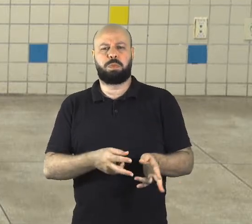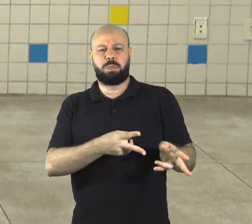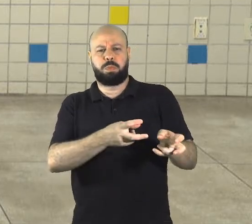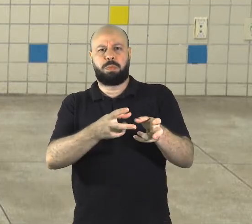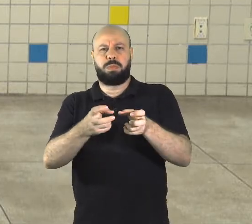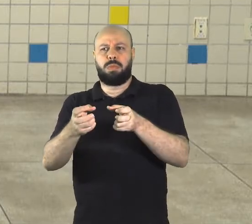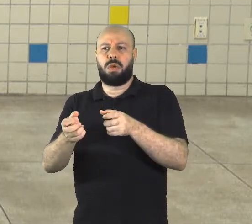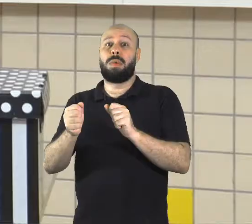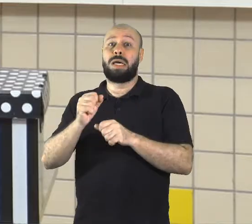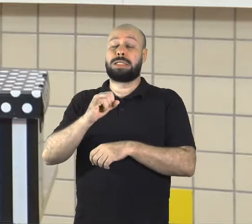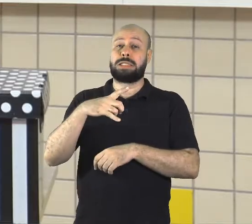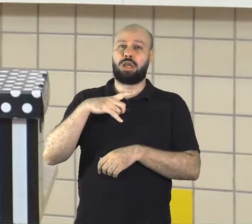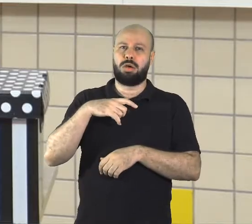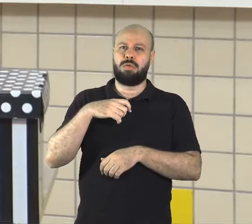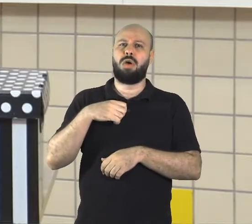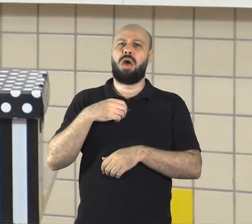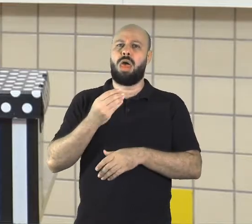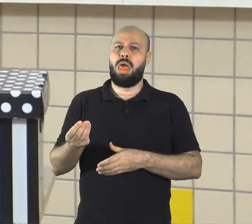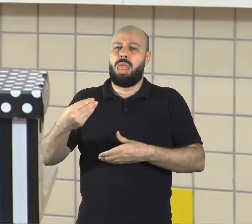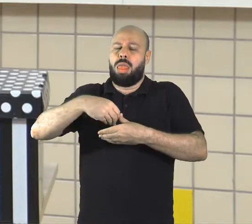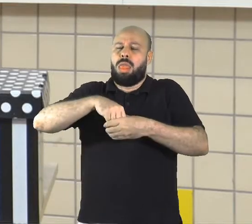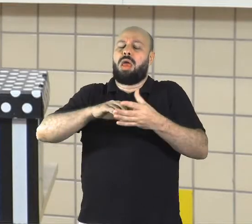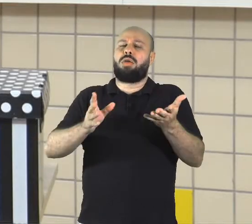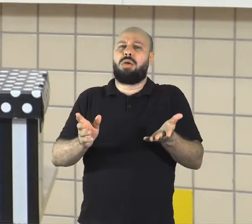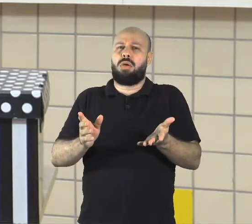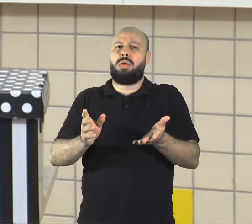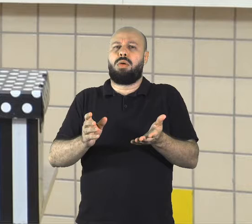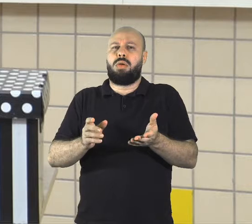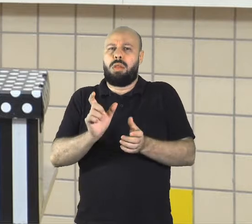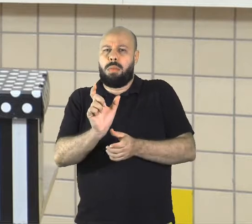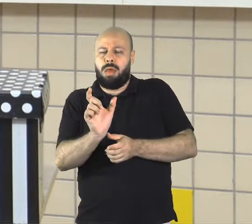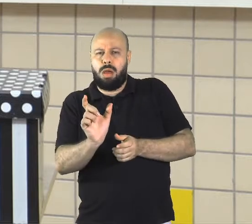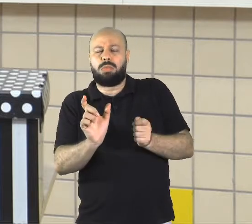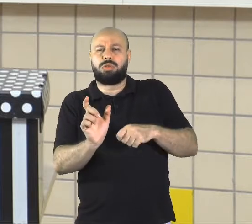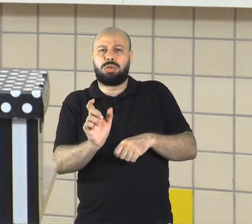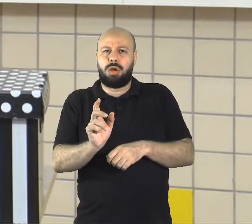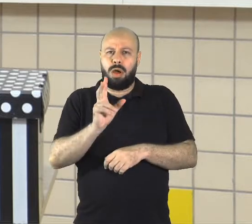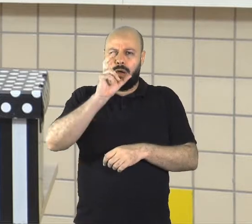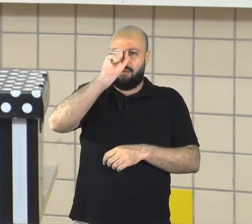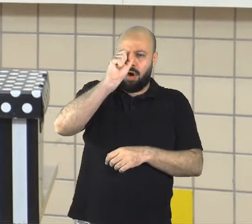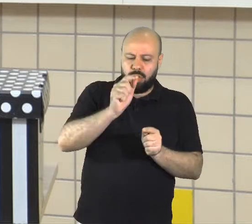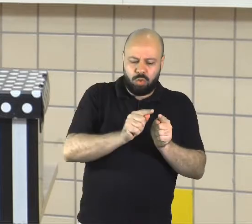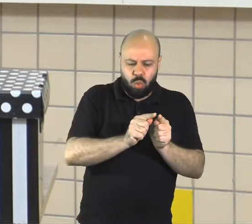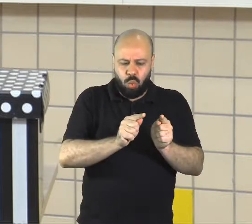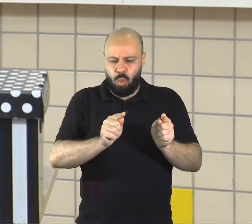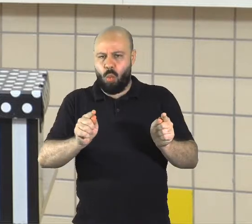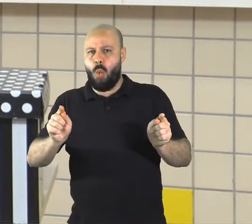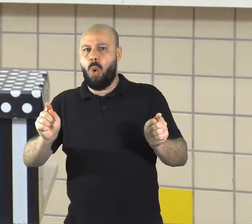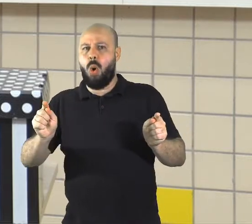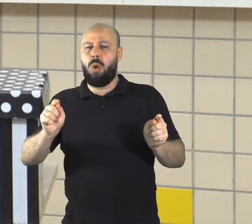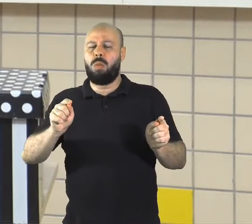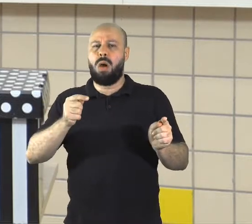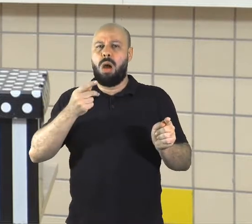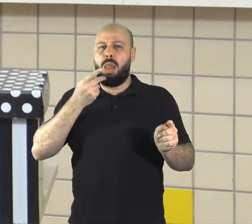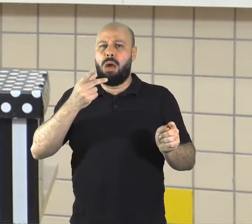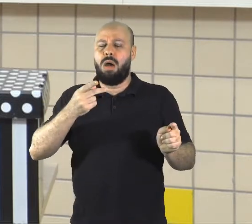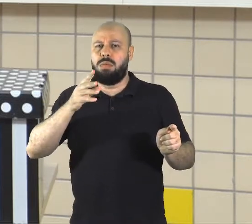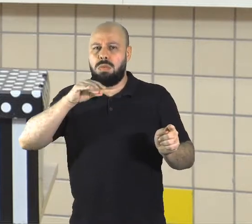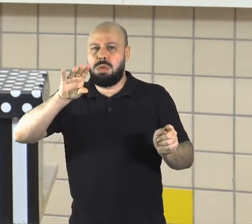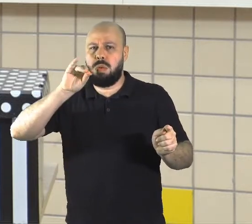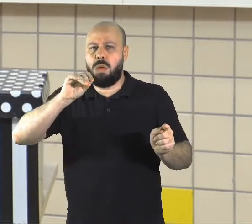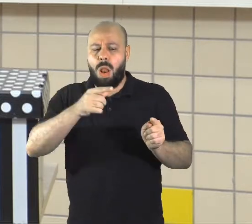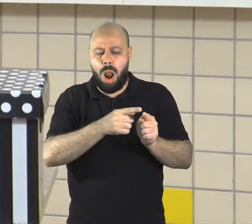ser prolongado, ele pode ser forte e prolongado, pode ser fraco, que nós vamos ver os próximos exemplos, certo? Nas